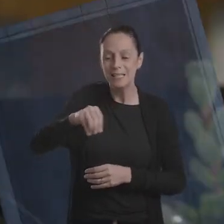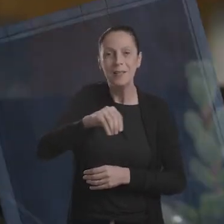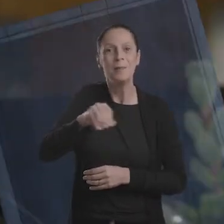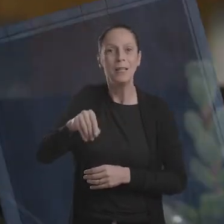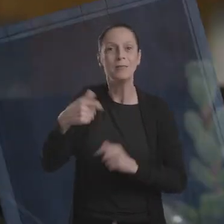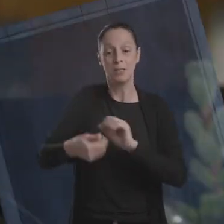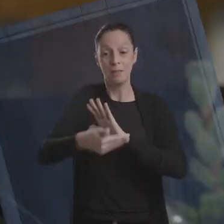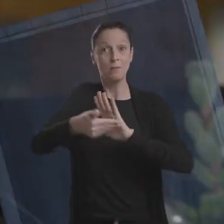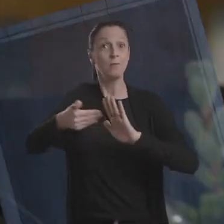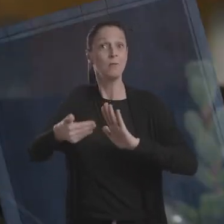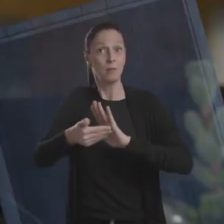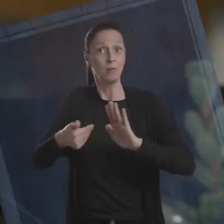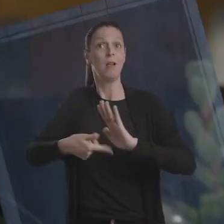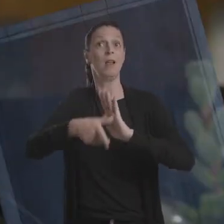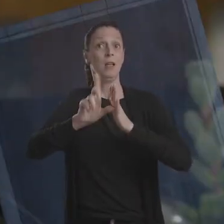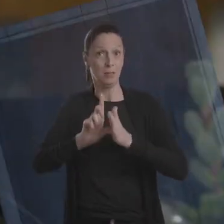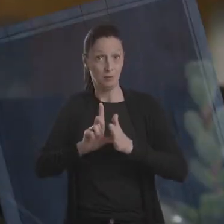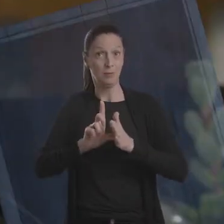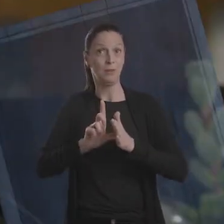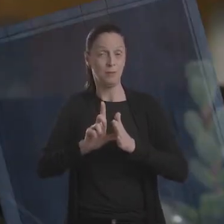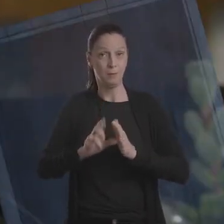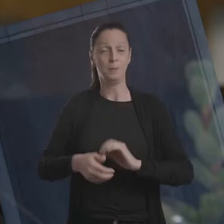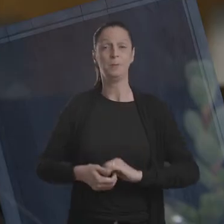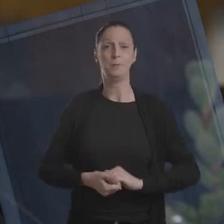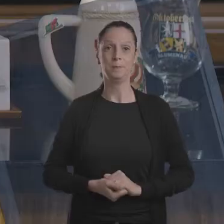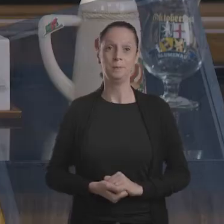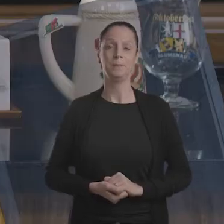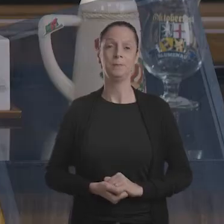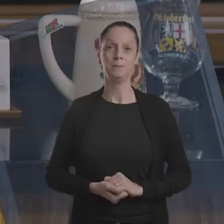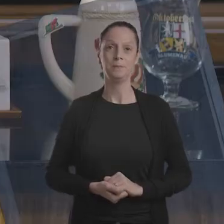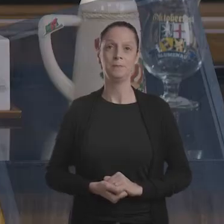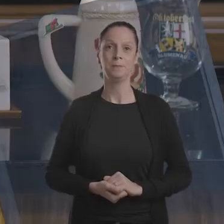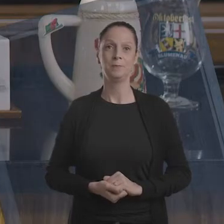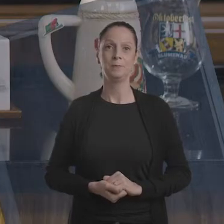ter que dar uma coada e separar com uma colherzinha todas as sementinhas.